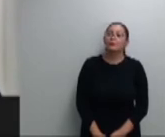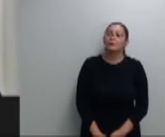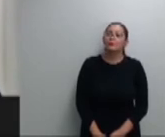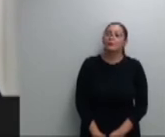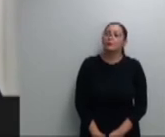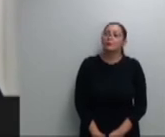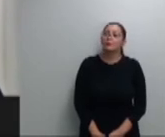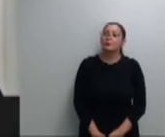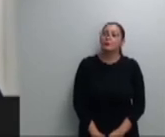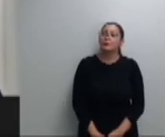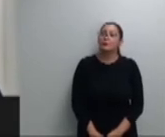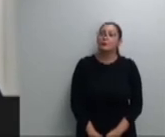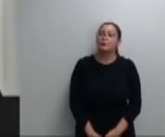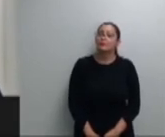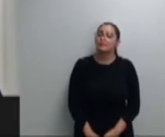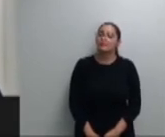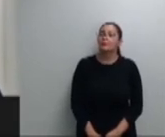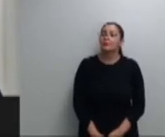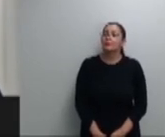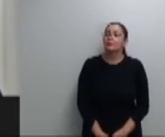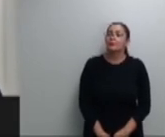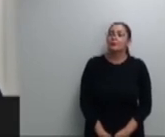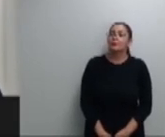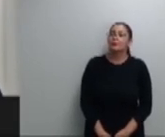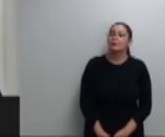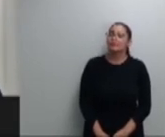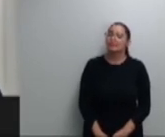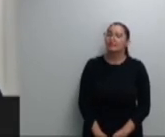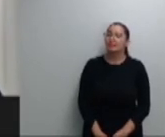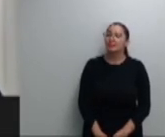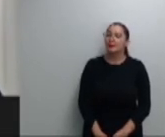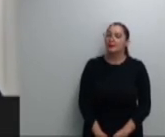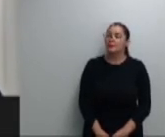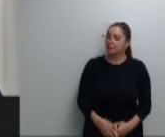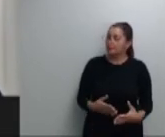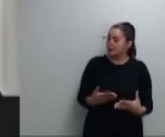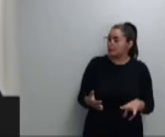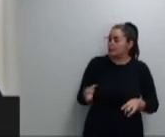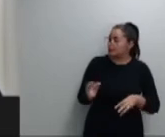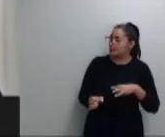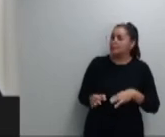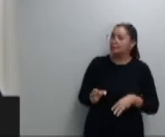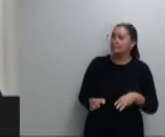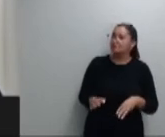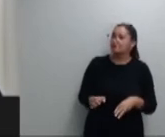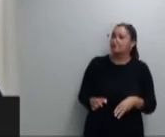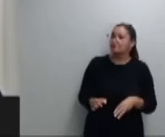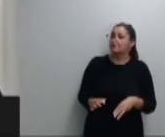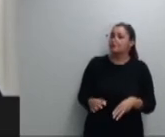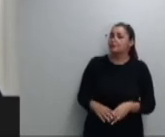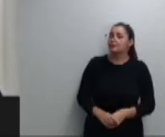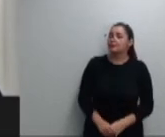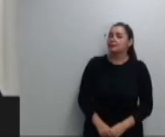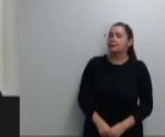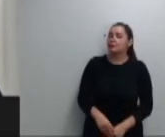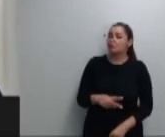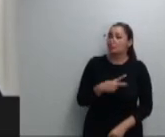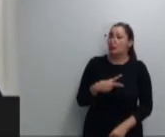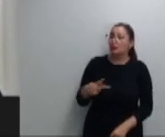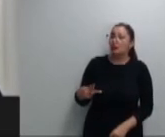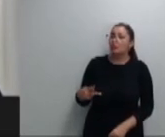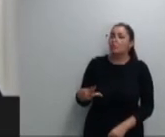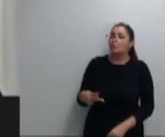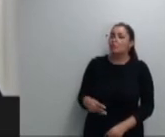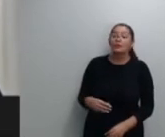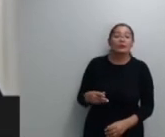Tudo o movimento aí, Luiz. Pois não. Ministra Regina. Não sei, senhor presidente, se o ministro Benedito quer falar alguma